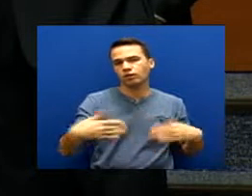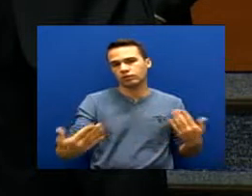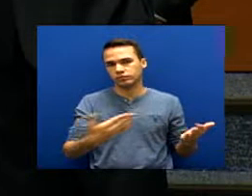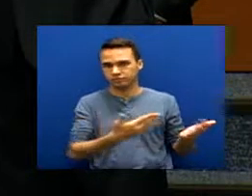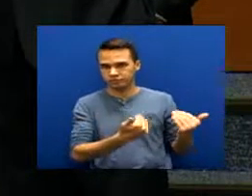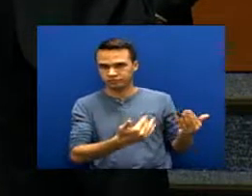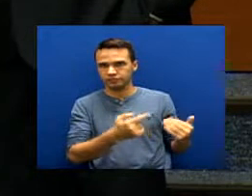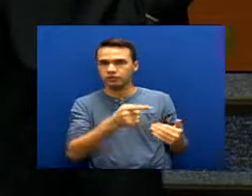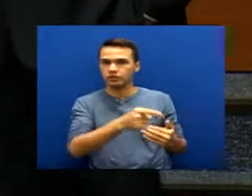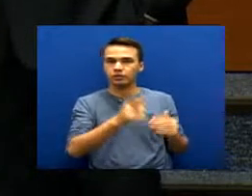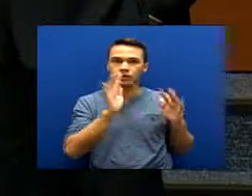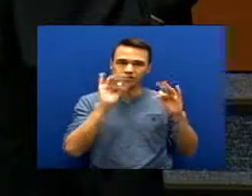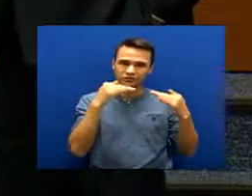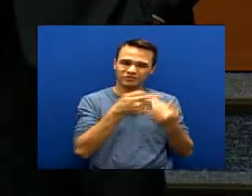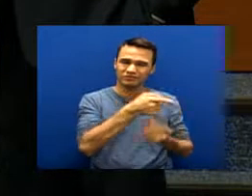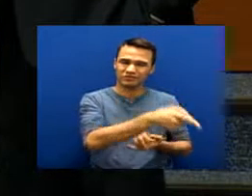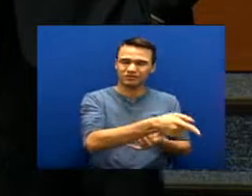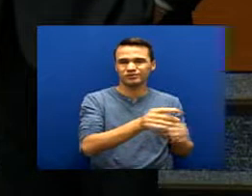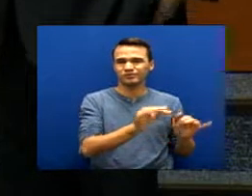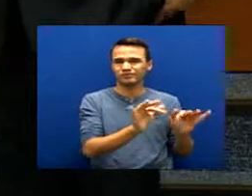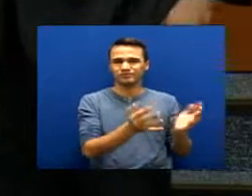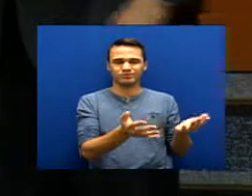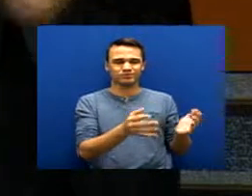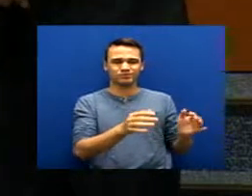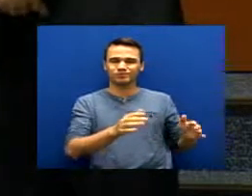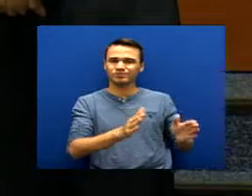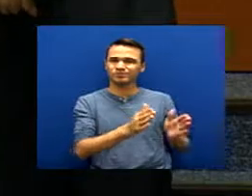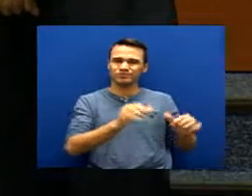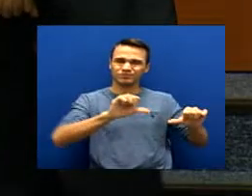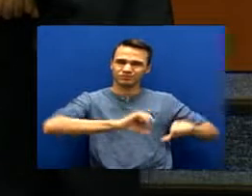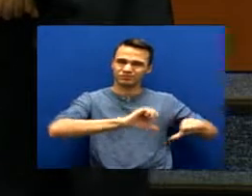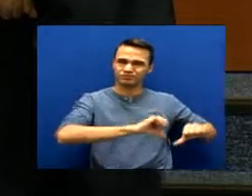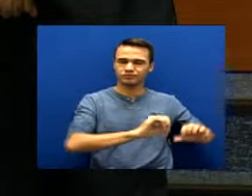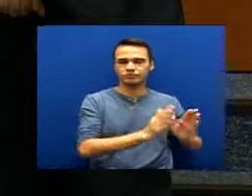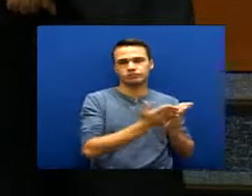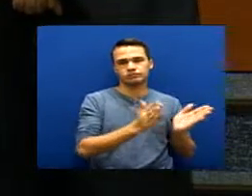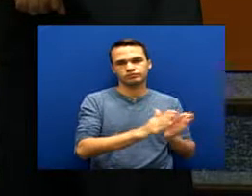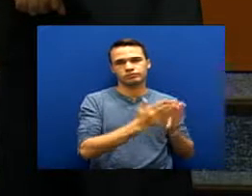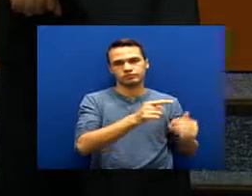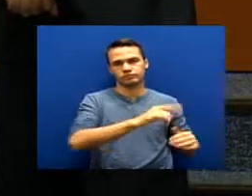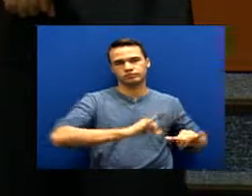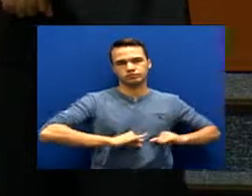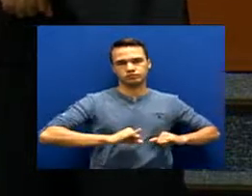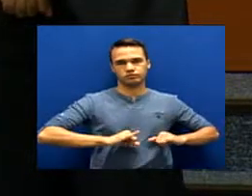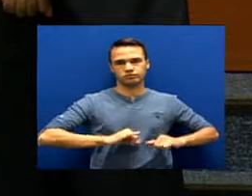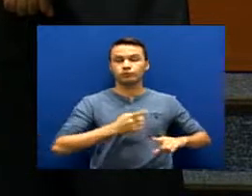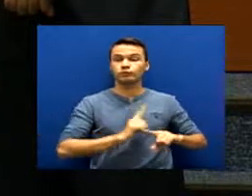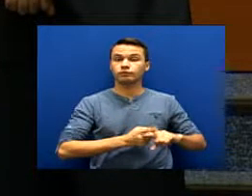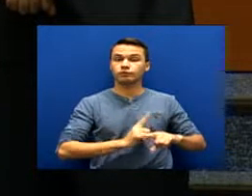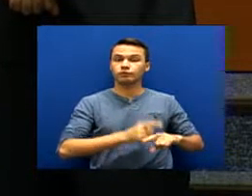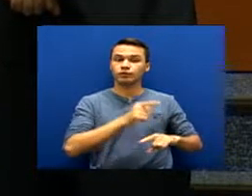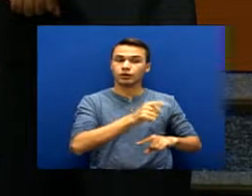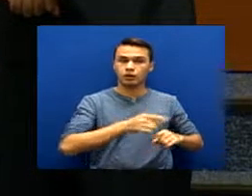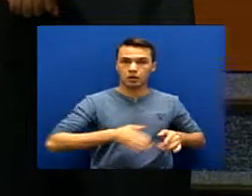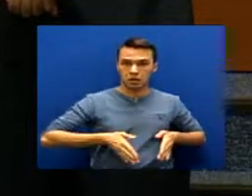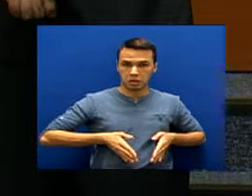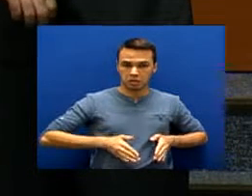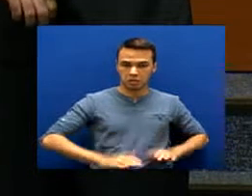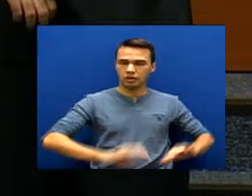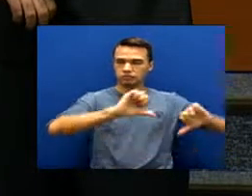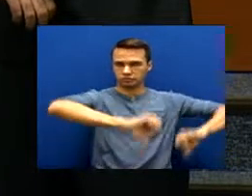20, 25 anos atrás, temos hoje muitas dificuldades, mas aquele tempo, né? E muitos não olhavam para